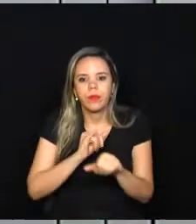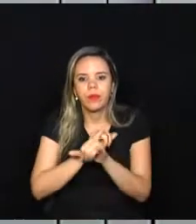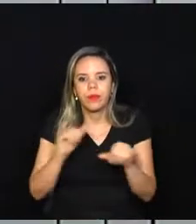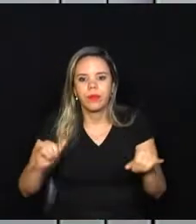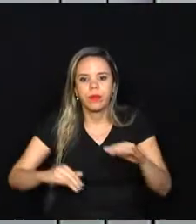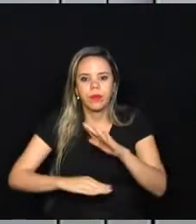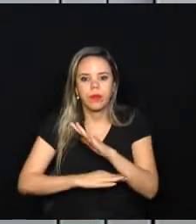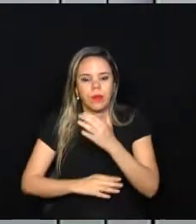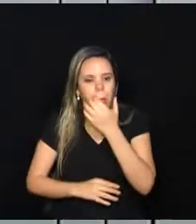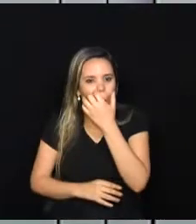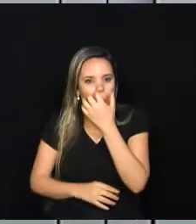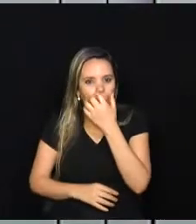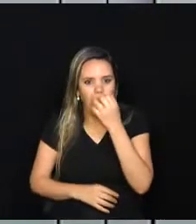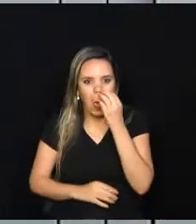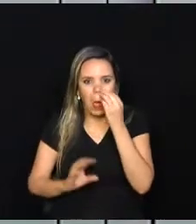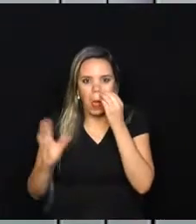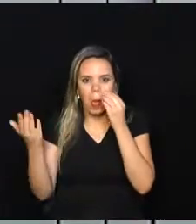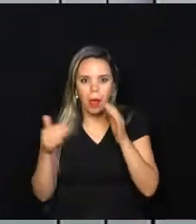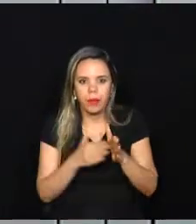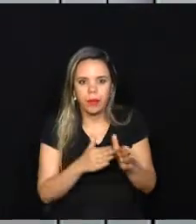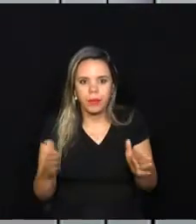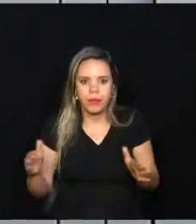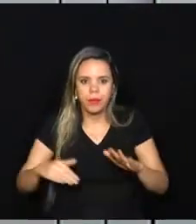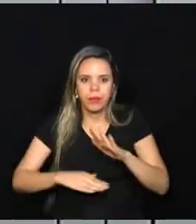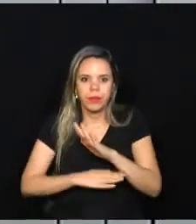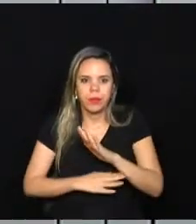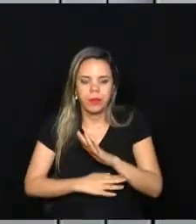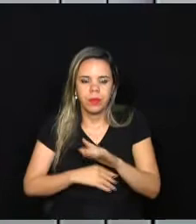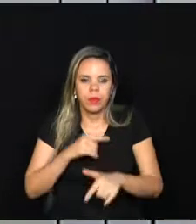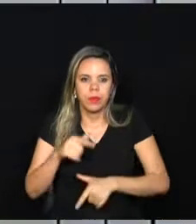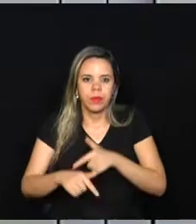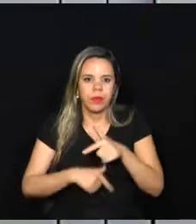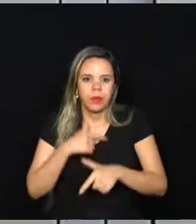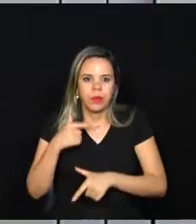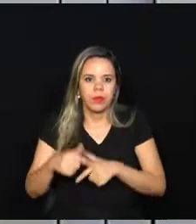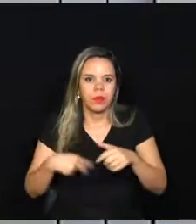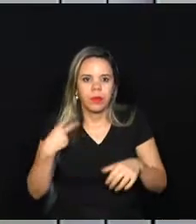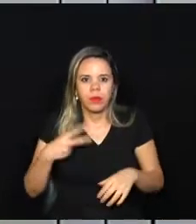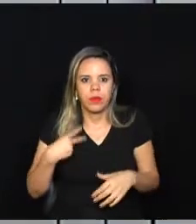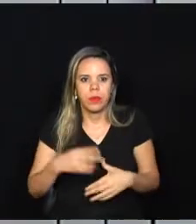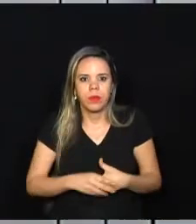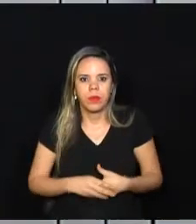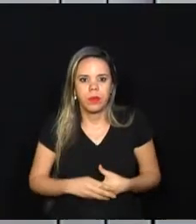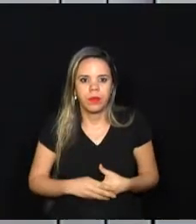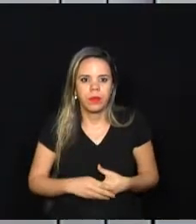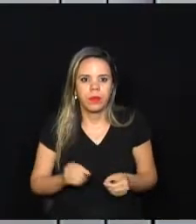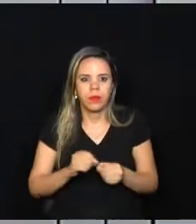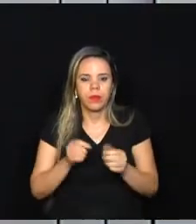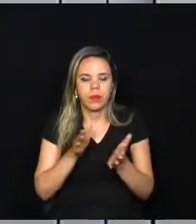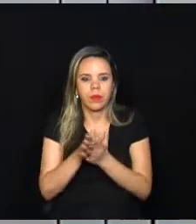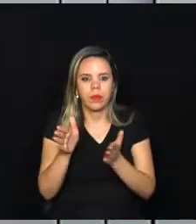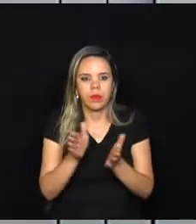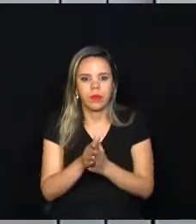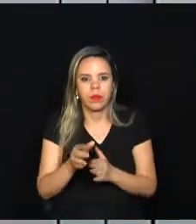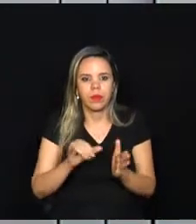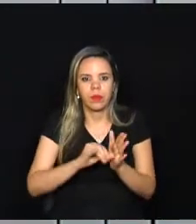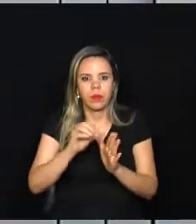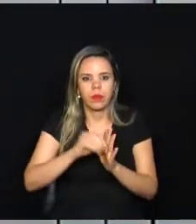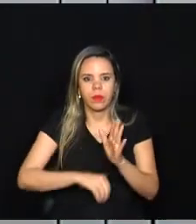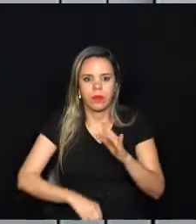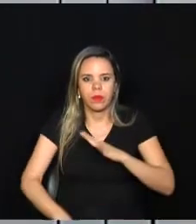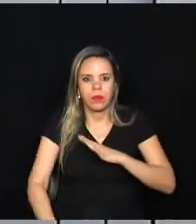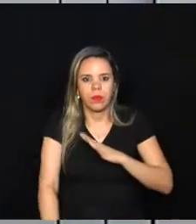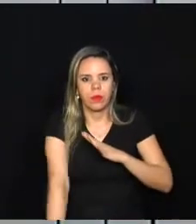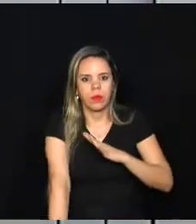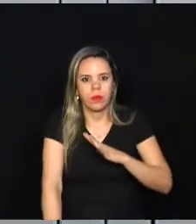do Legislativo, do que acontece aqui na Câmara e do trabalho dos parlamentares. Foi publicado no Diário Oficial do